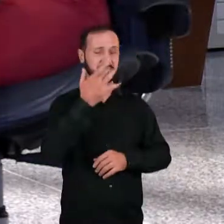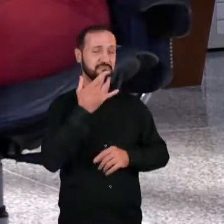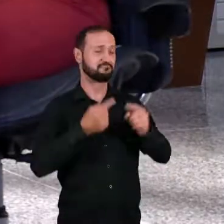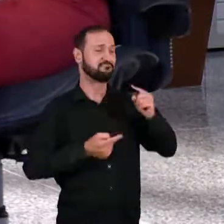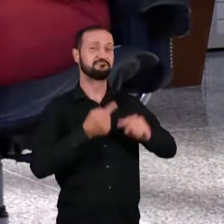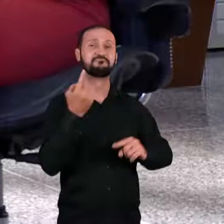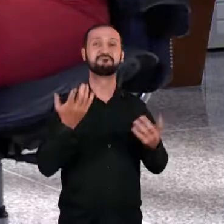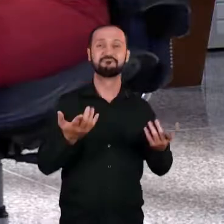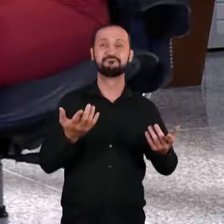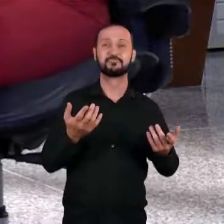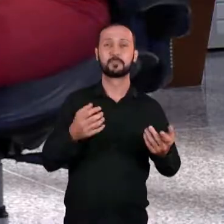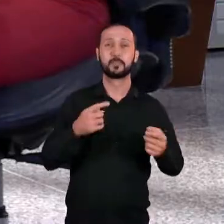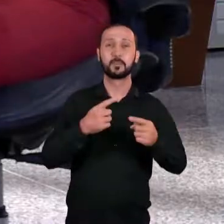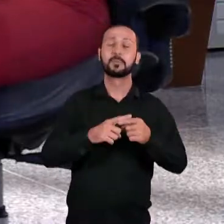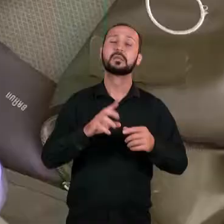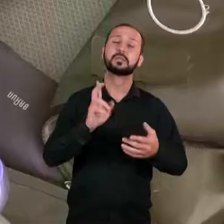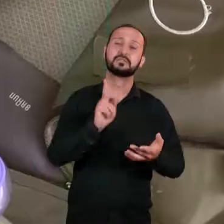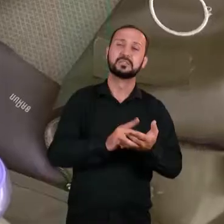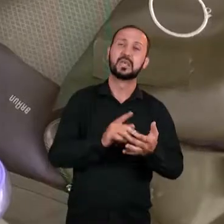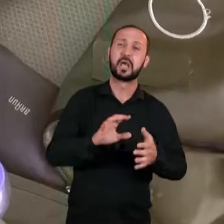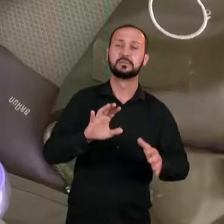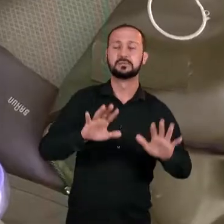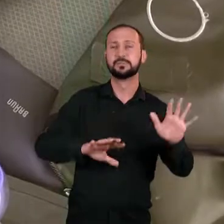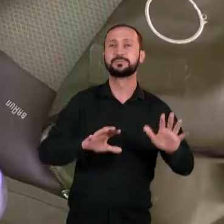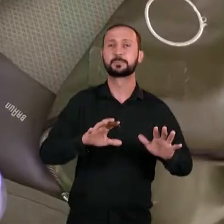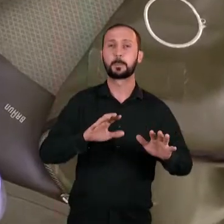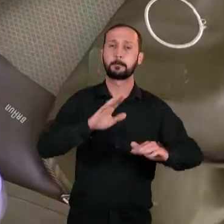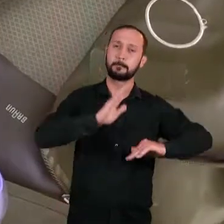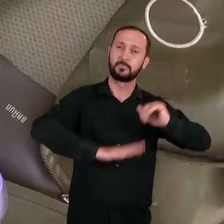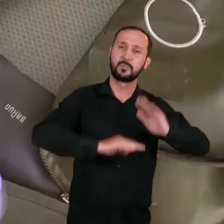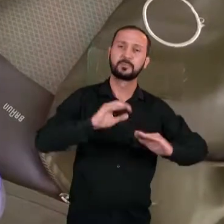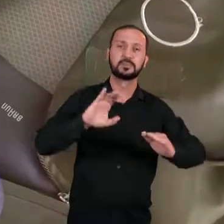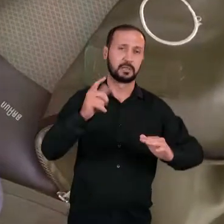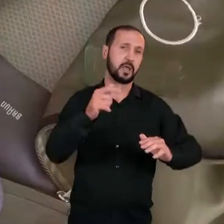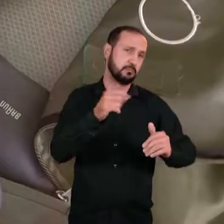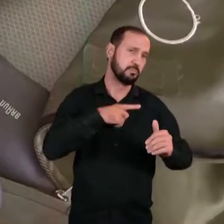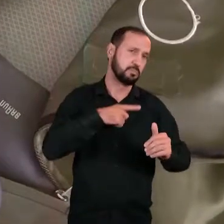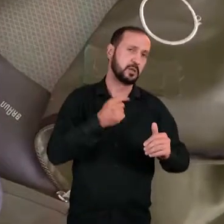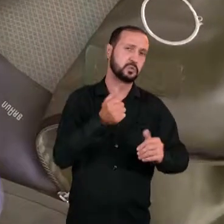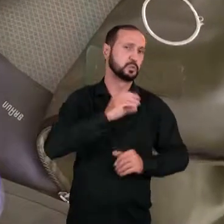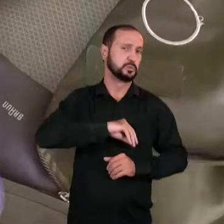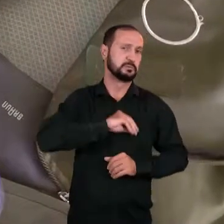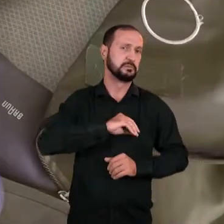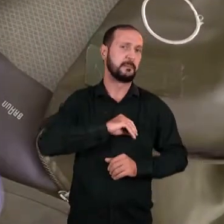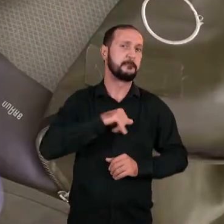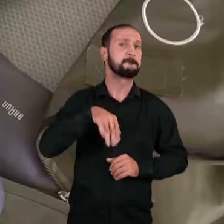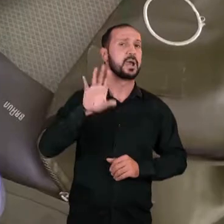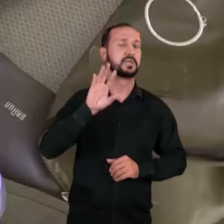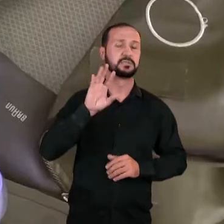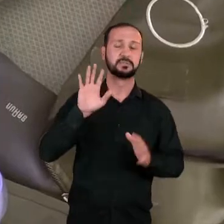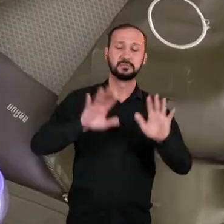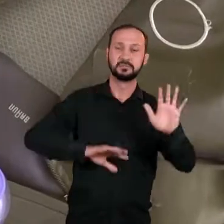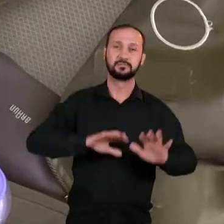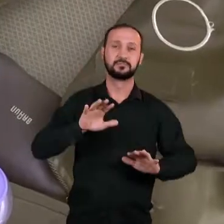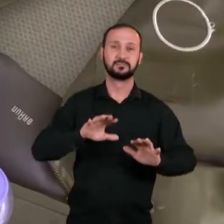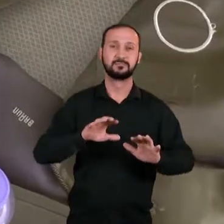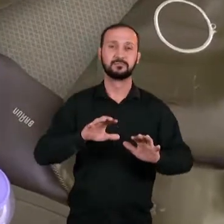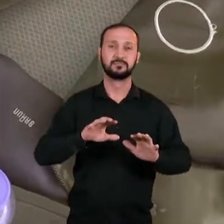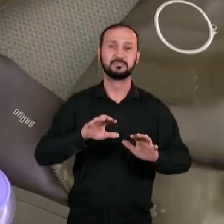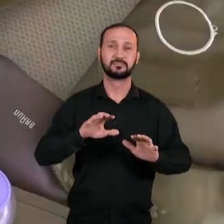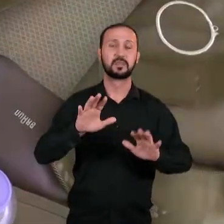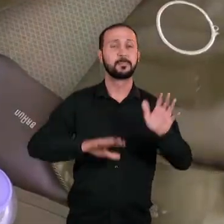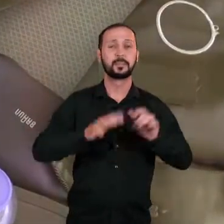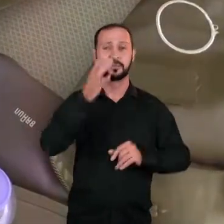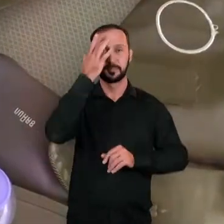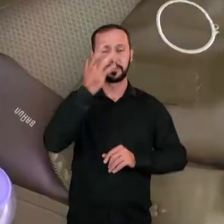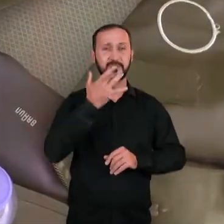gente fala que, claro, determinados profissões que você vai ter um ganho financeiro menor, dependendo também daquela pessoa, ela não